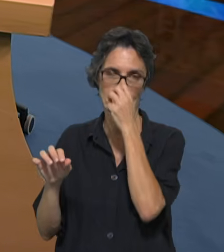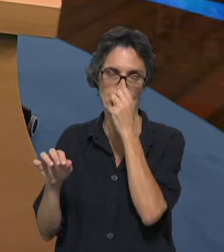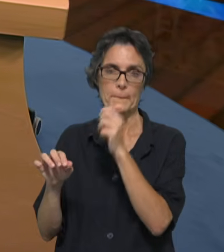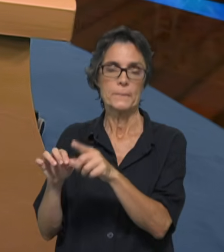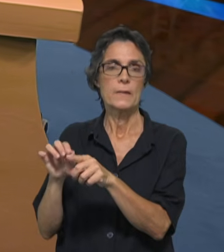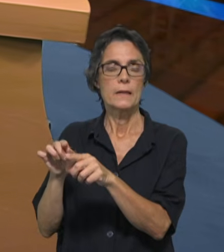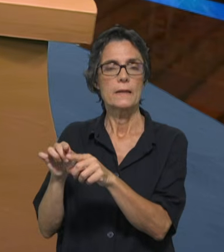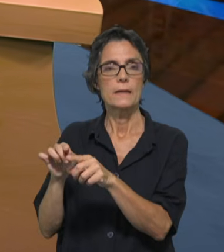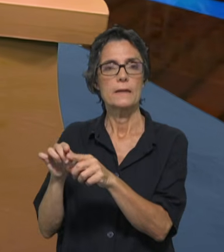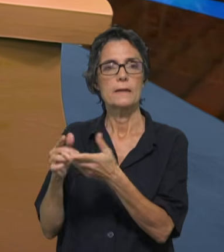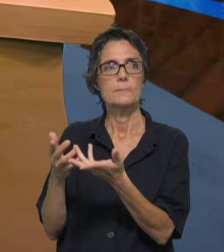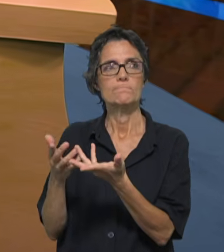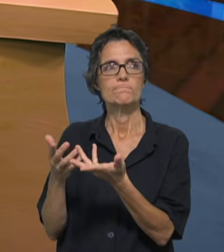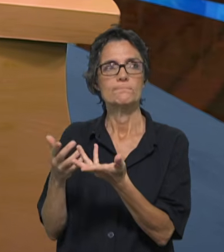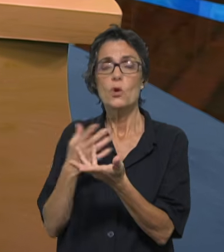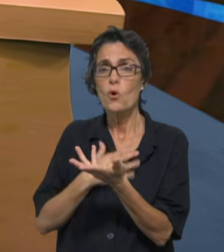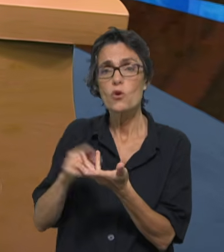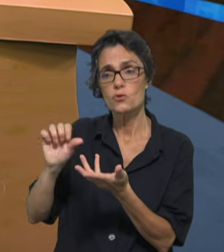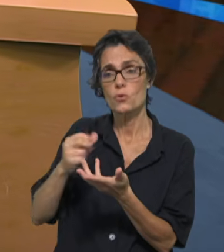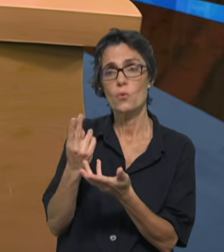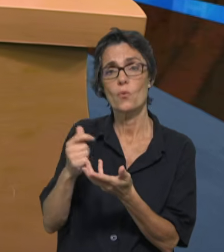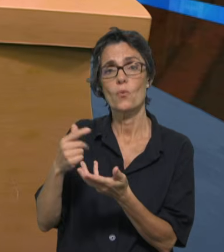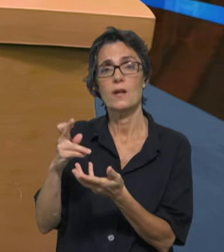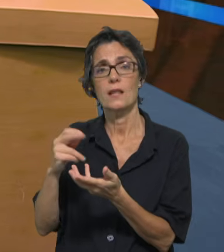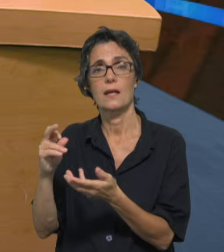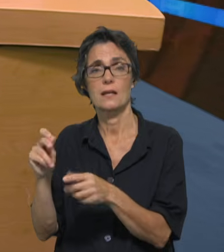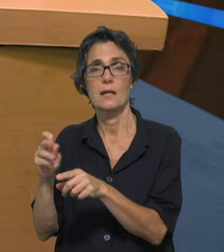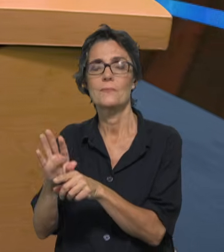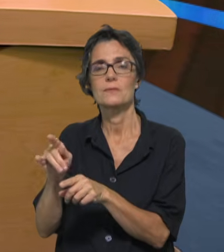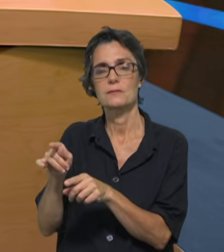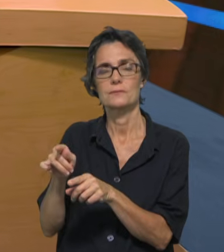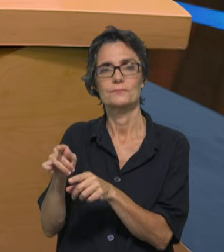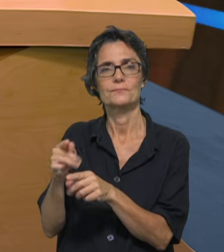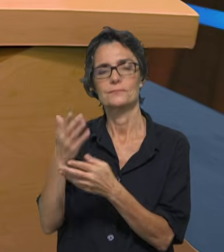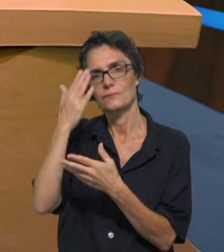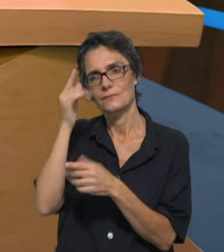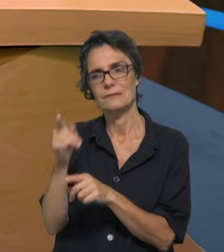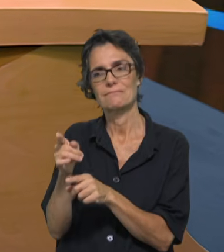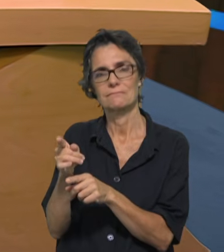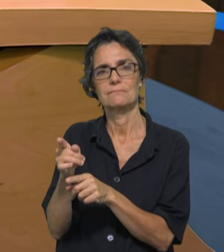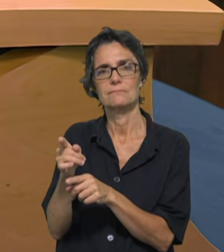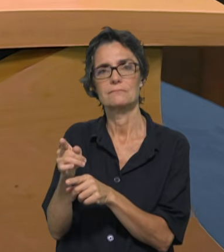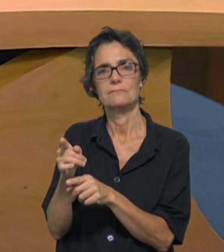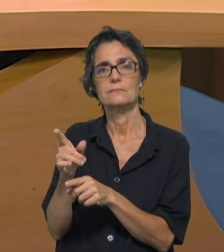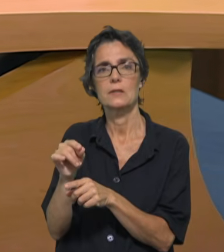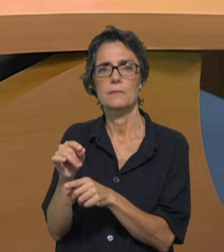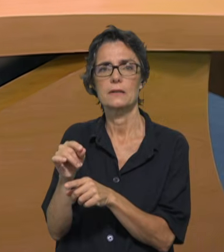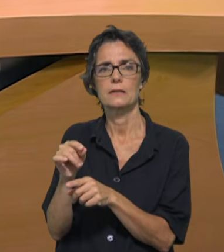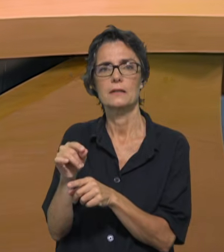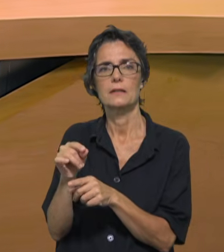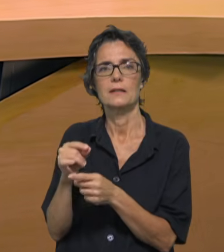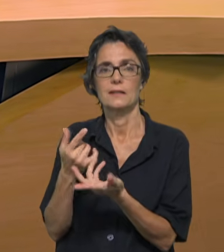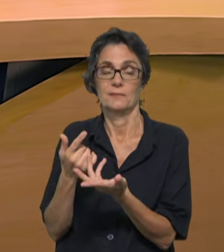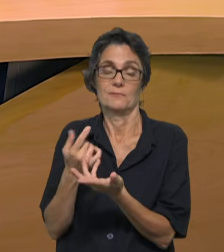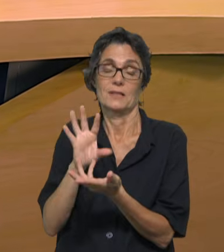e gostava e gosto de Quarteira. Foi lá que eu iniciei o meu ministério presbiteral e não há amor como ao